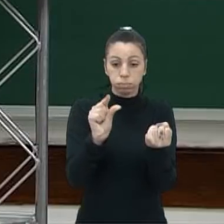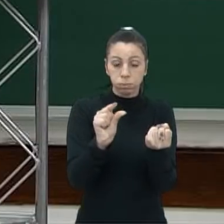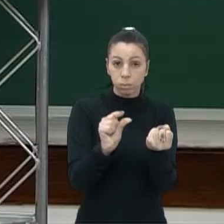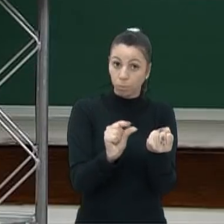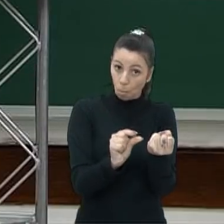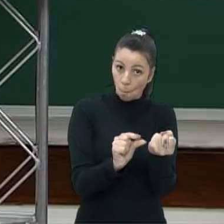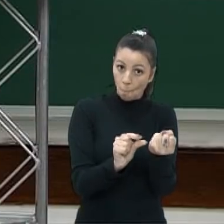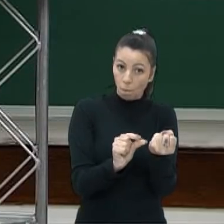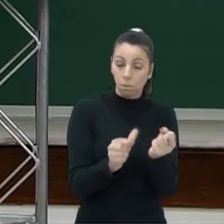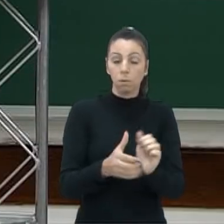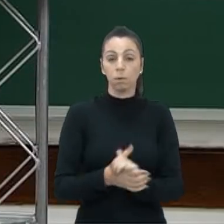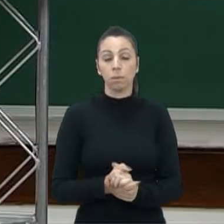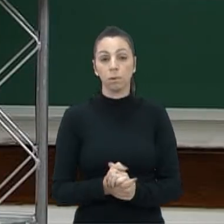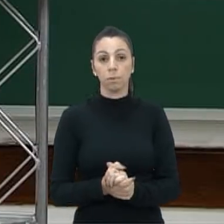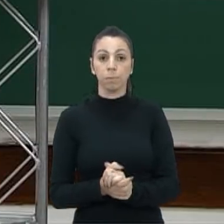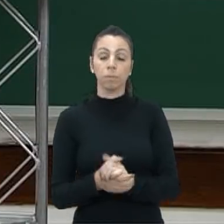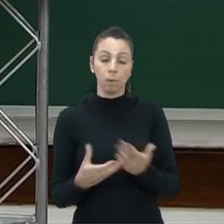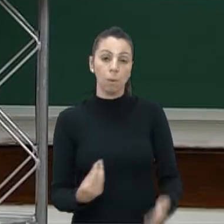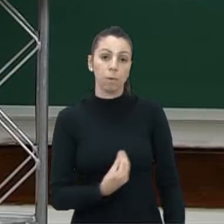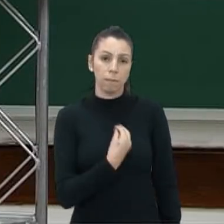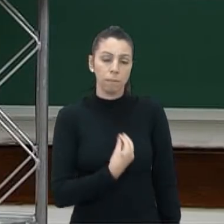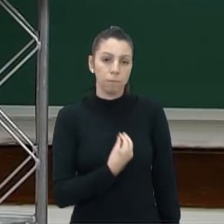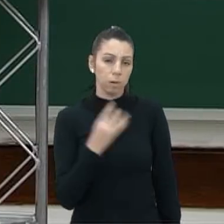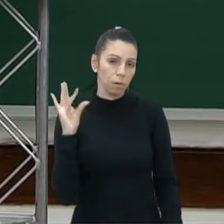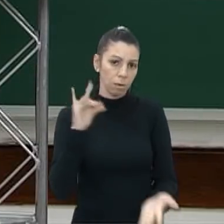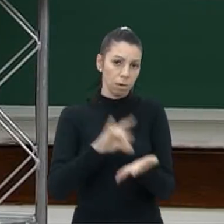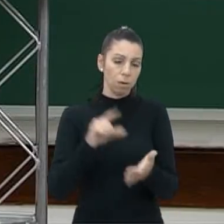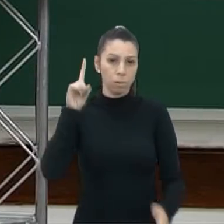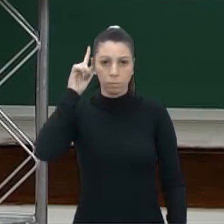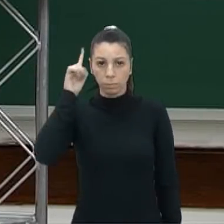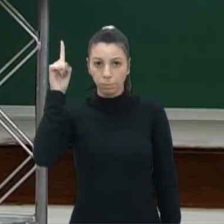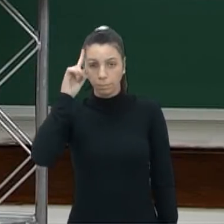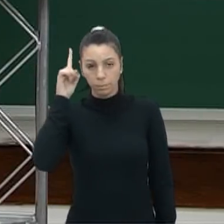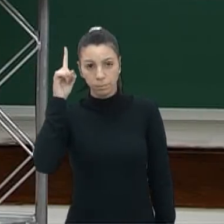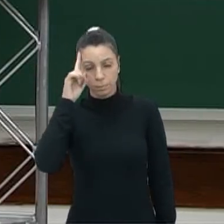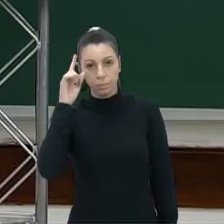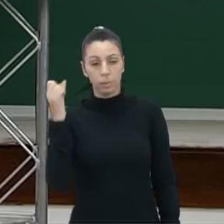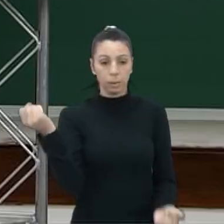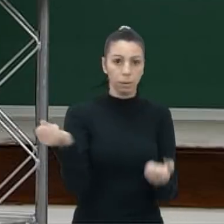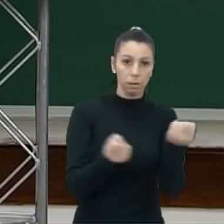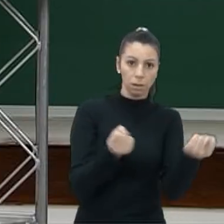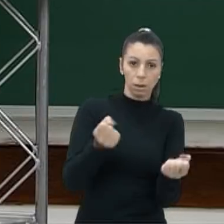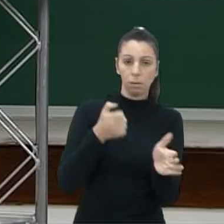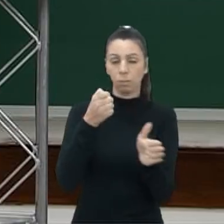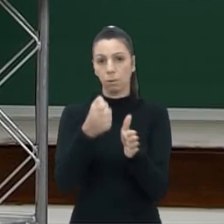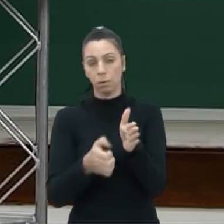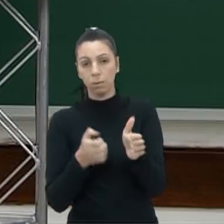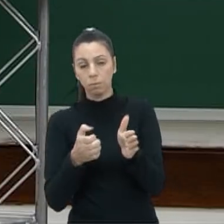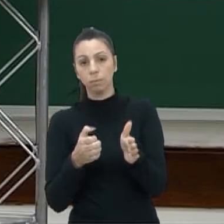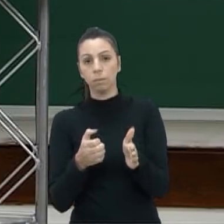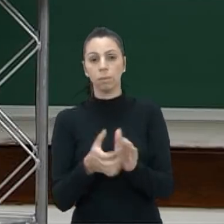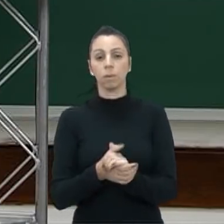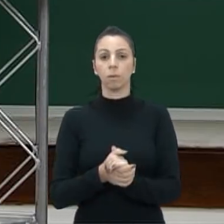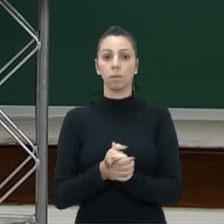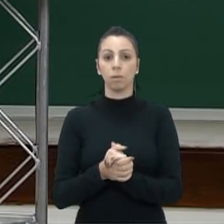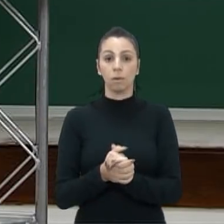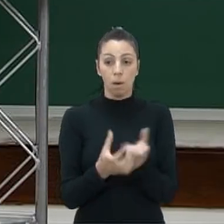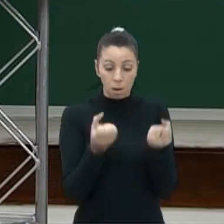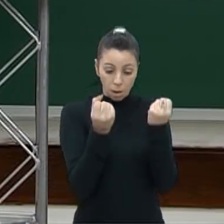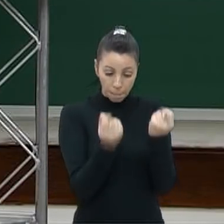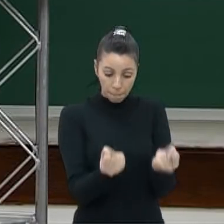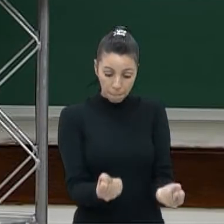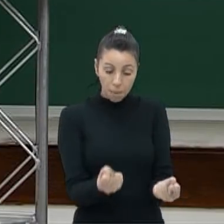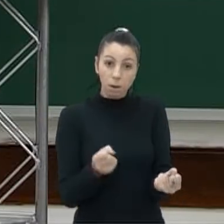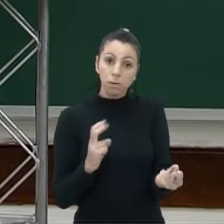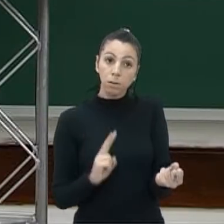na nossa vida real, nosso cotidiano, lá nossos caminhões, né, carros e tudo mais, praticamente a massa permanece constante. Então eu